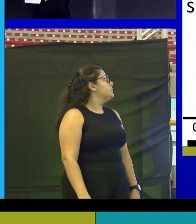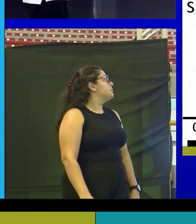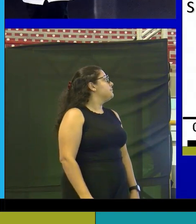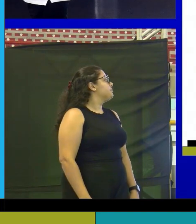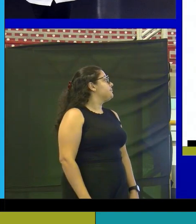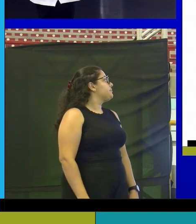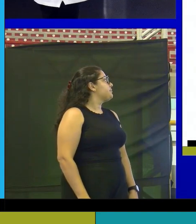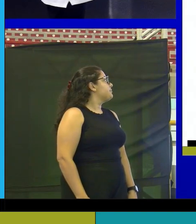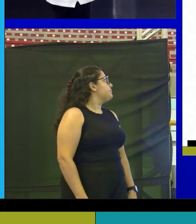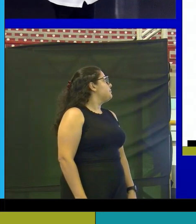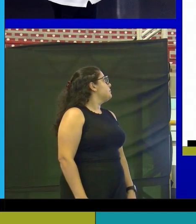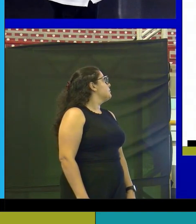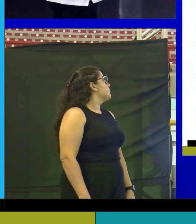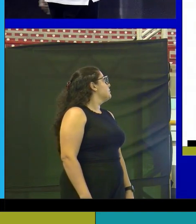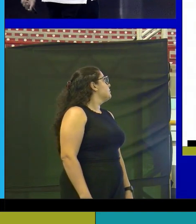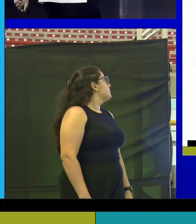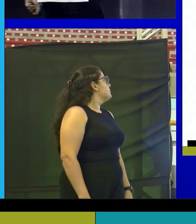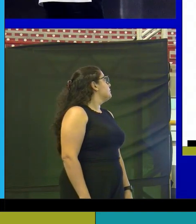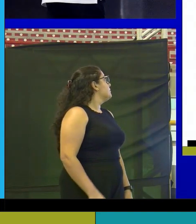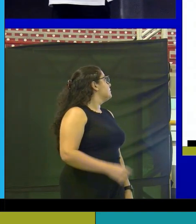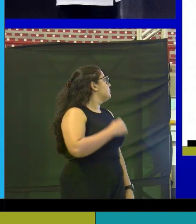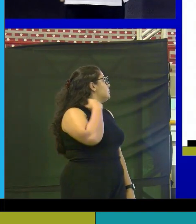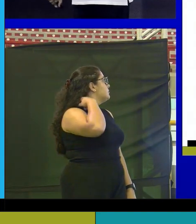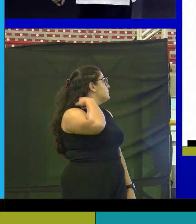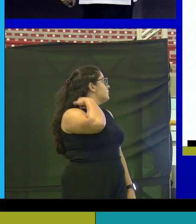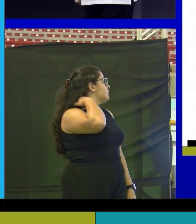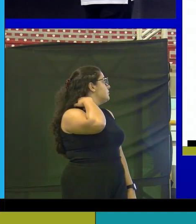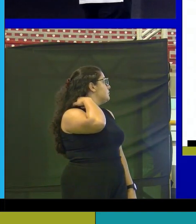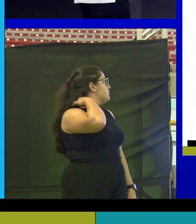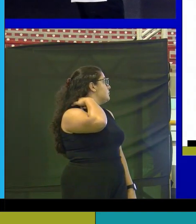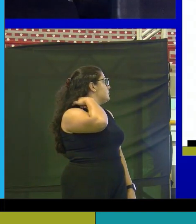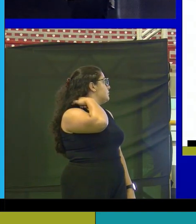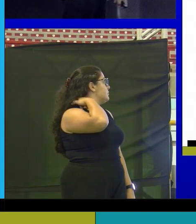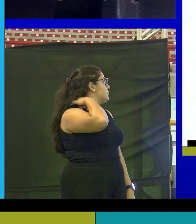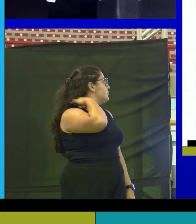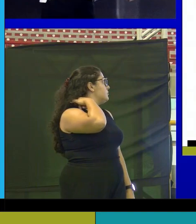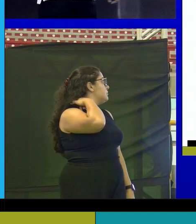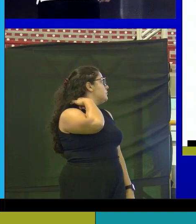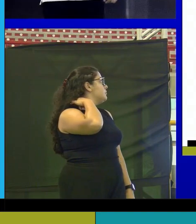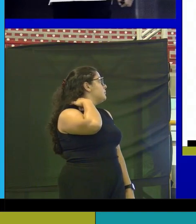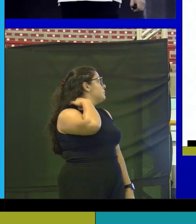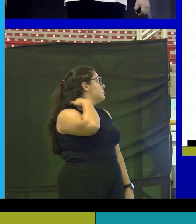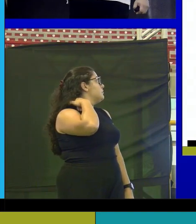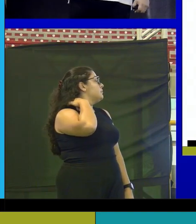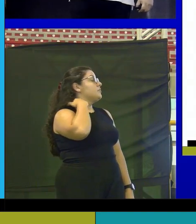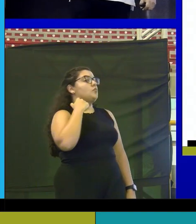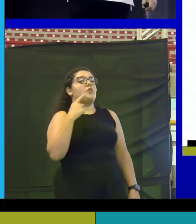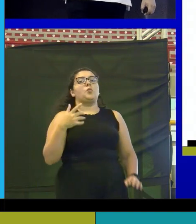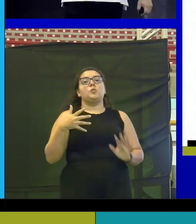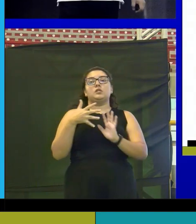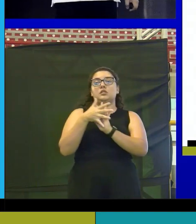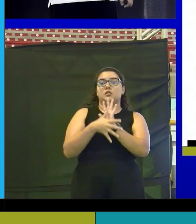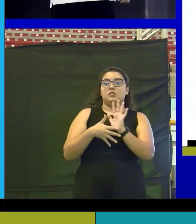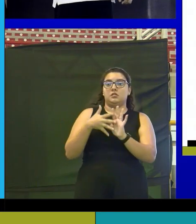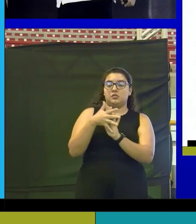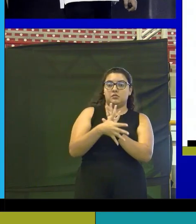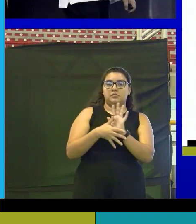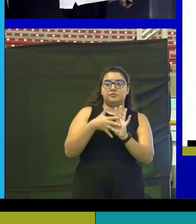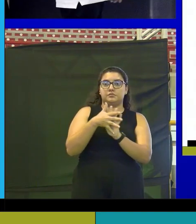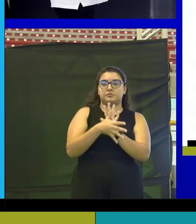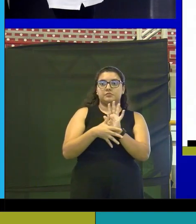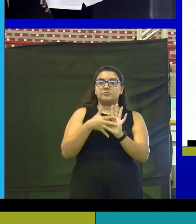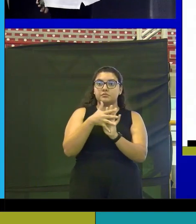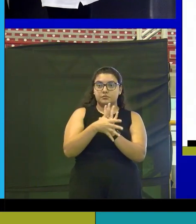Opa. Se eu sair do meio que tá Opa, pronto. Olha aí. Tá dando interferência. Olha o texto base, tá, pessoal? Olha o texto